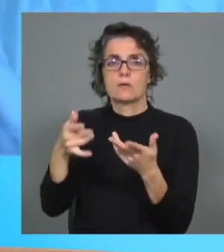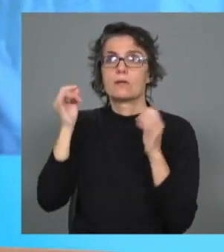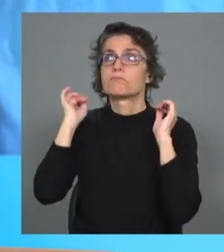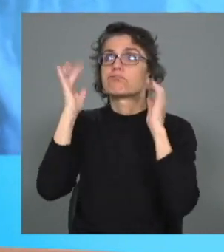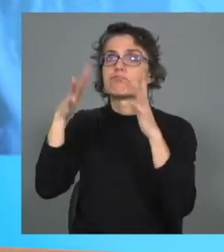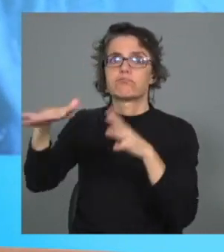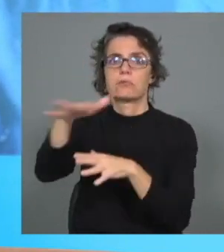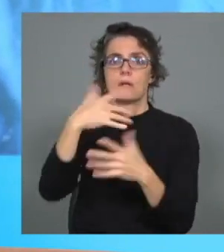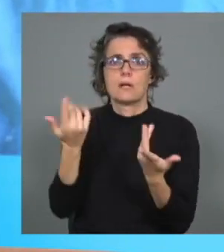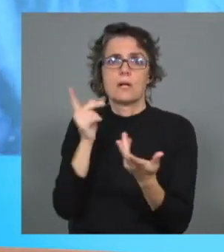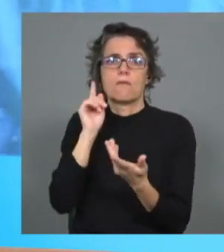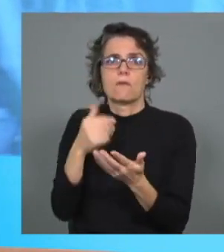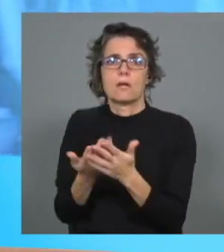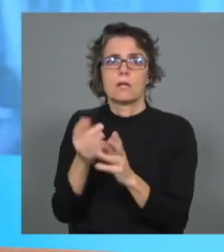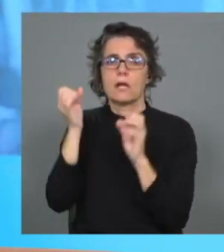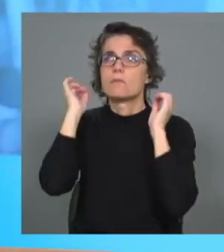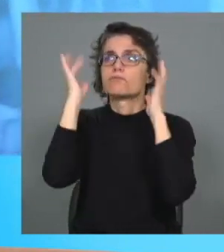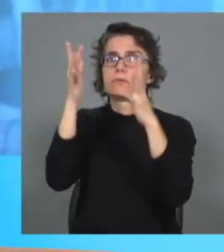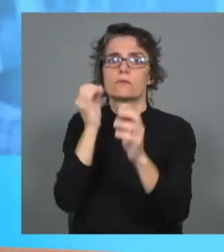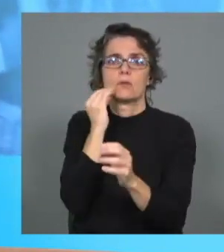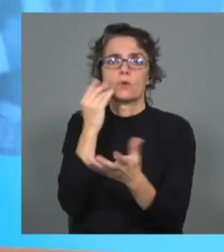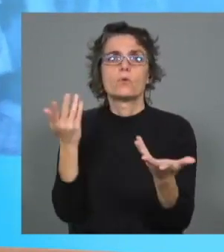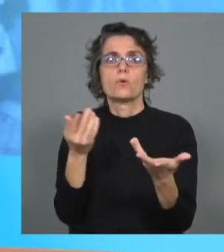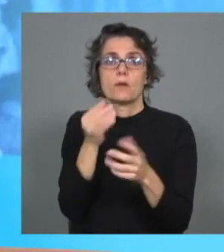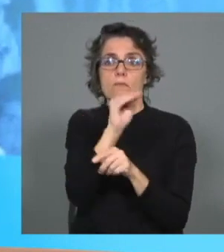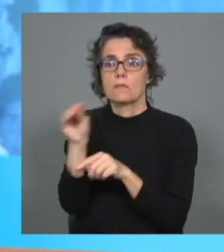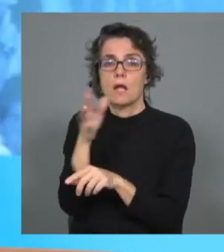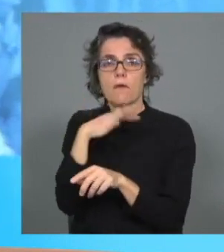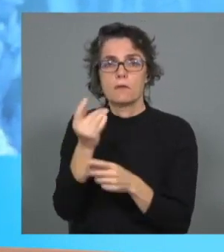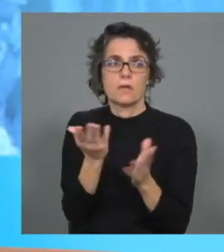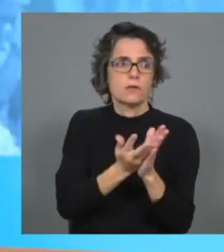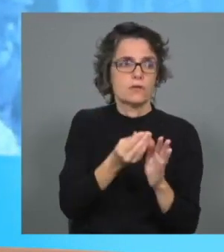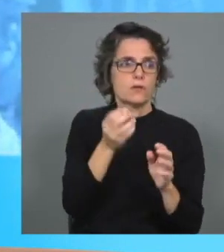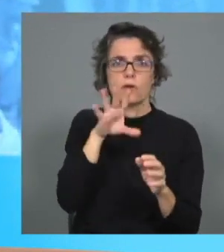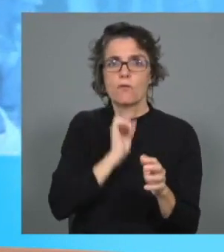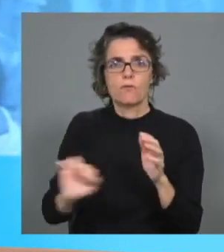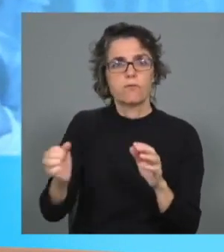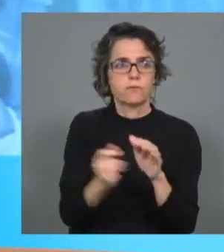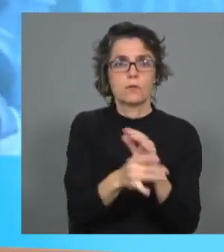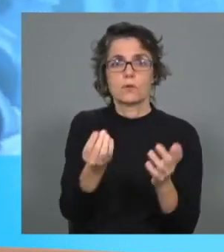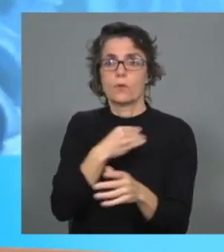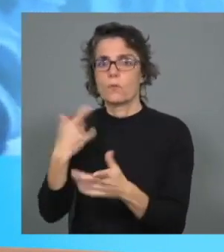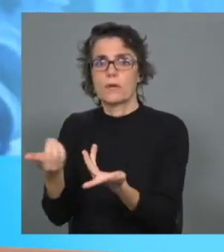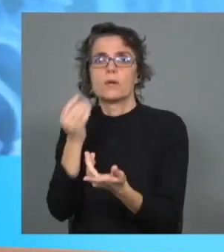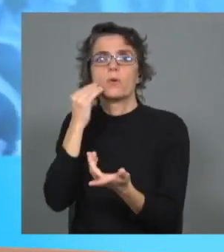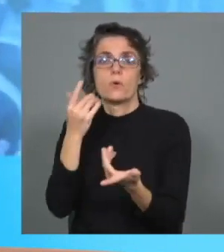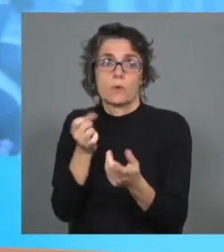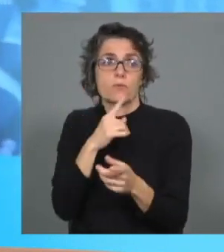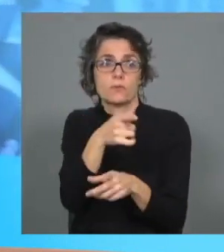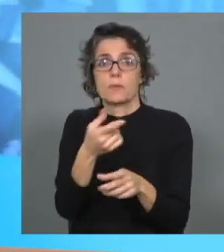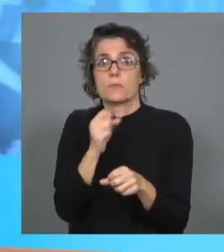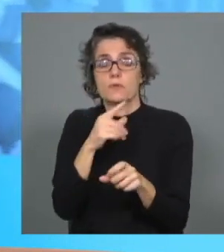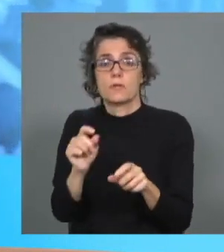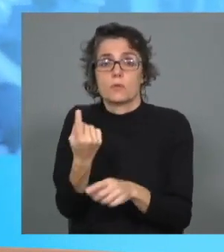forma que ele tem de valorizar a floresta e de, se calhar, alimentar a família, pôr os filhos na escola, ir ao médico, é cortar as árvores e vender a madeira. E,